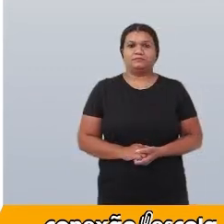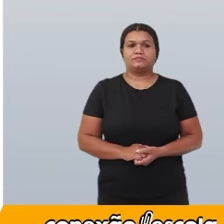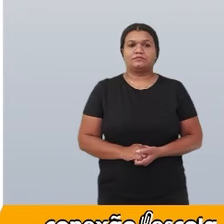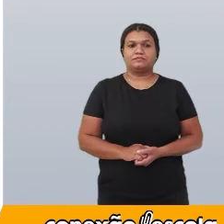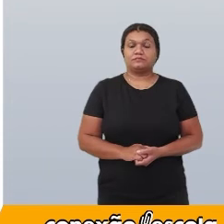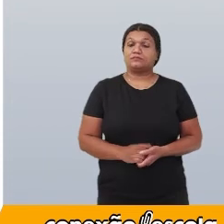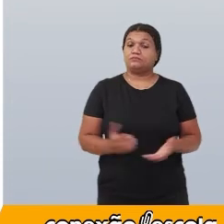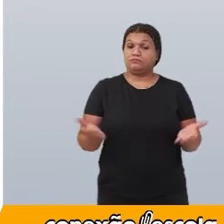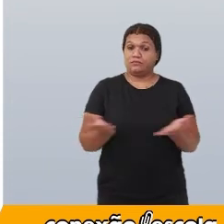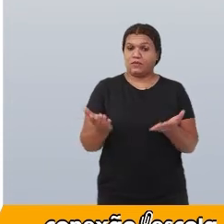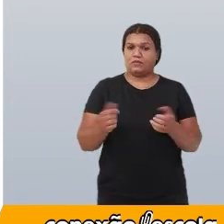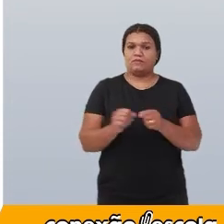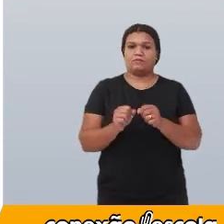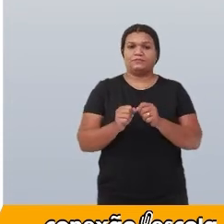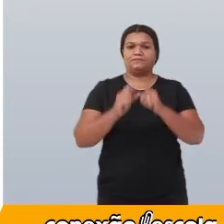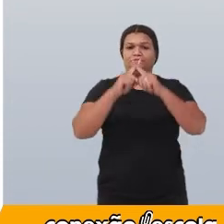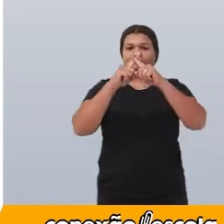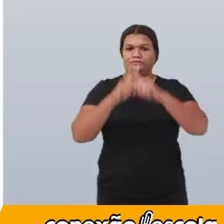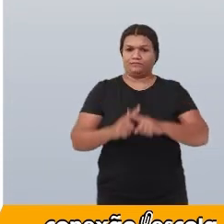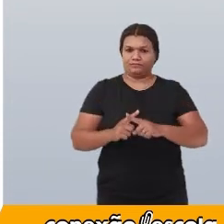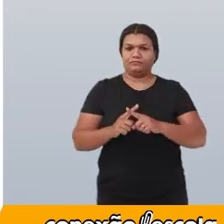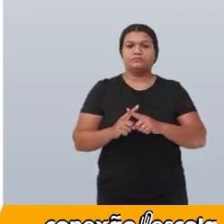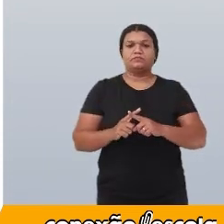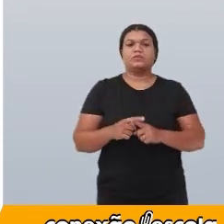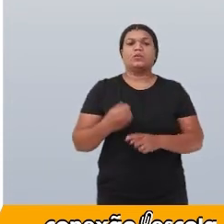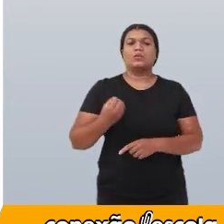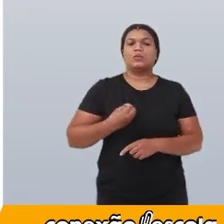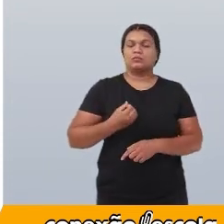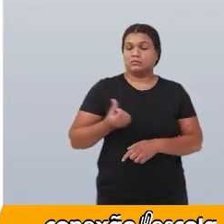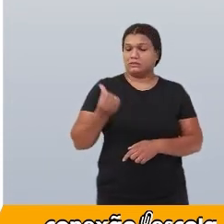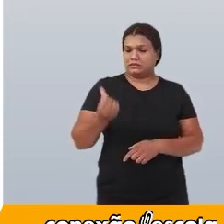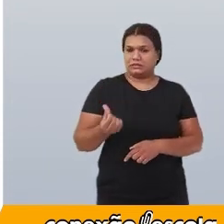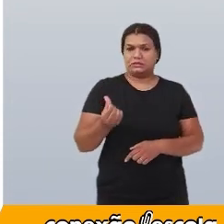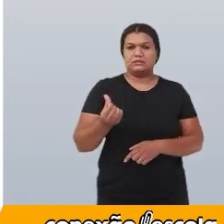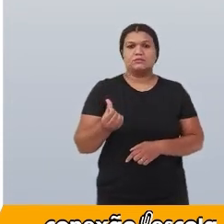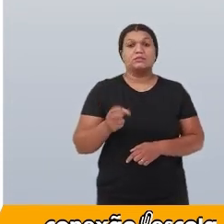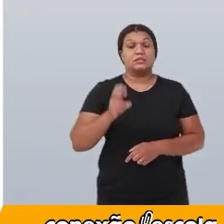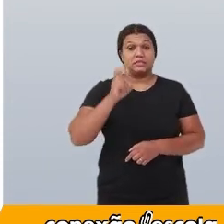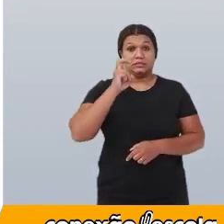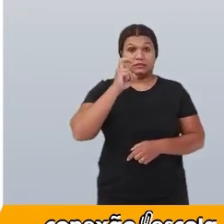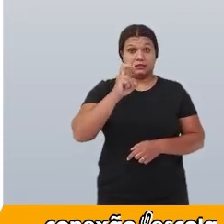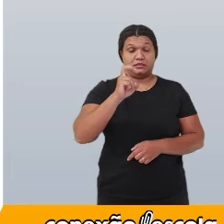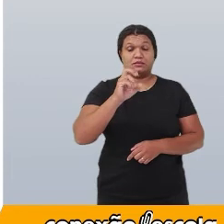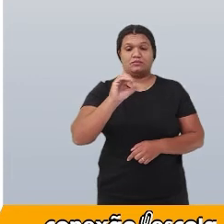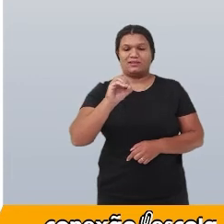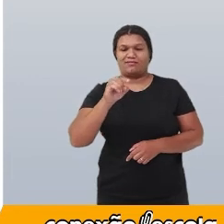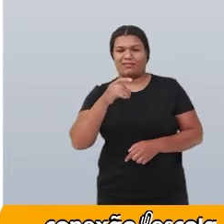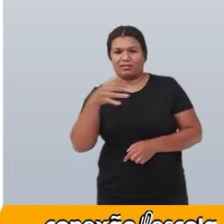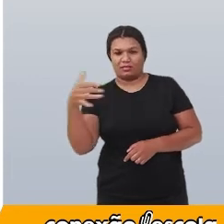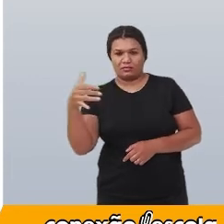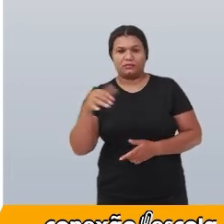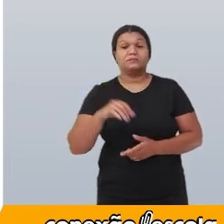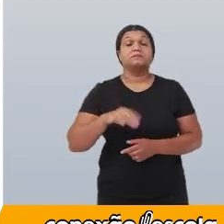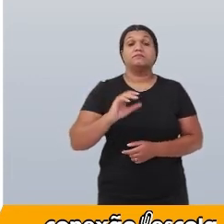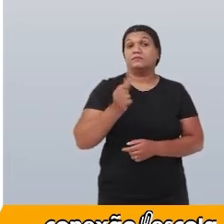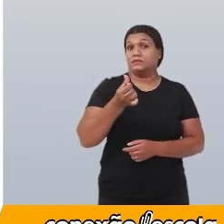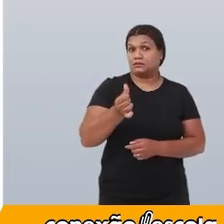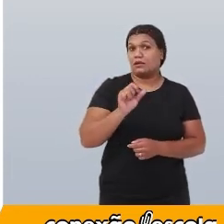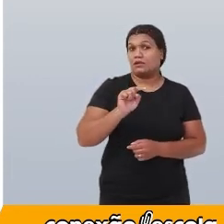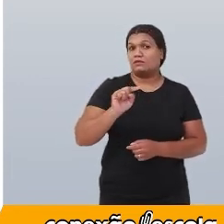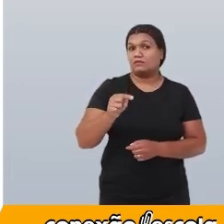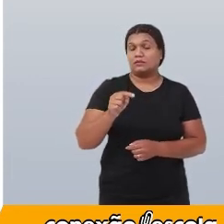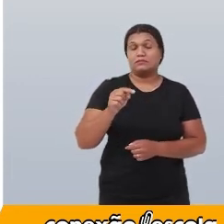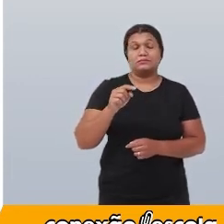Eu vou multiplicar 6 por 5 centésimos. 6 vezes 5